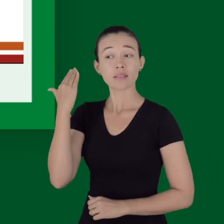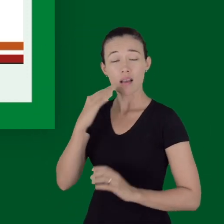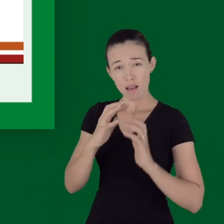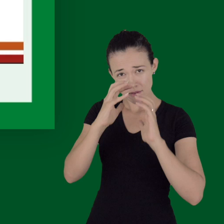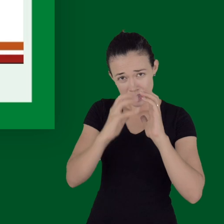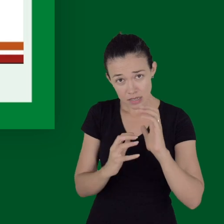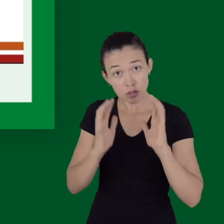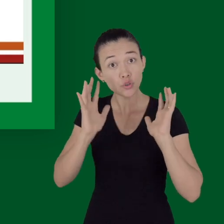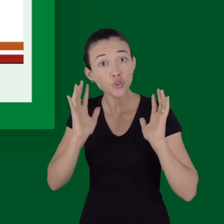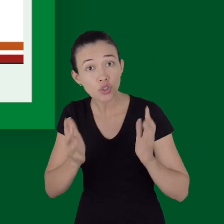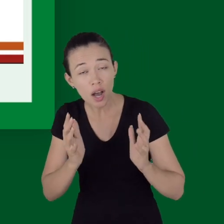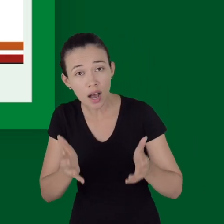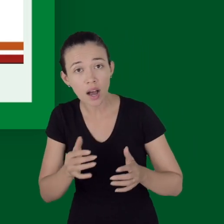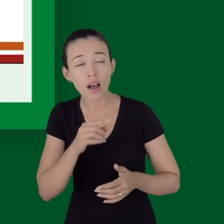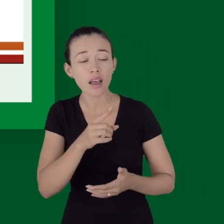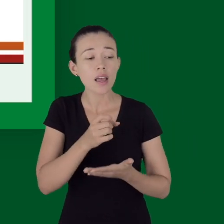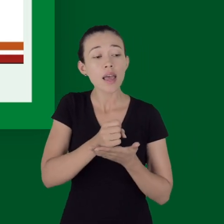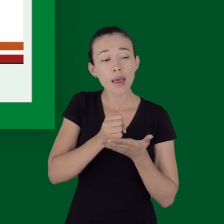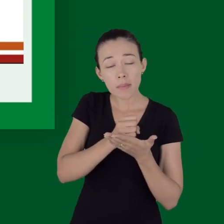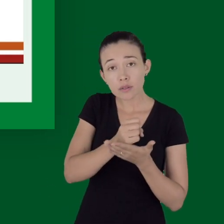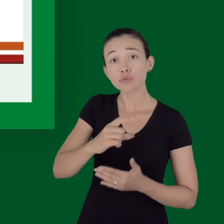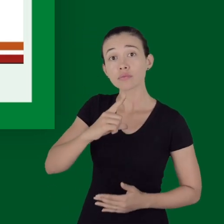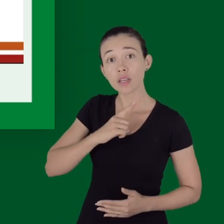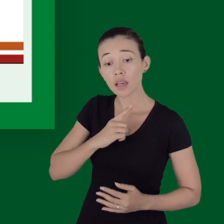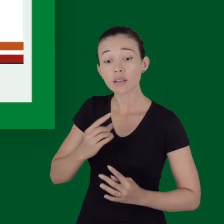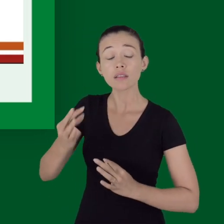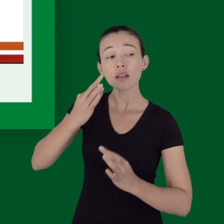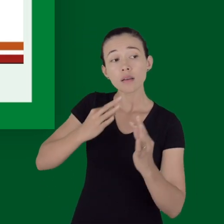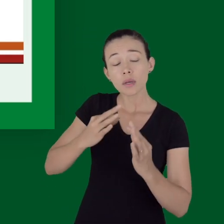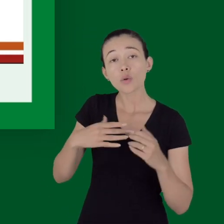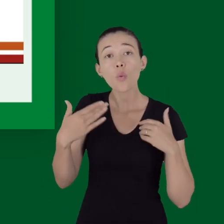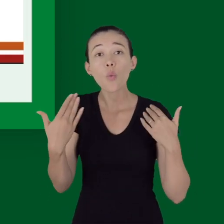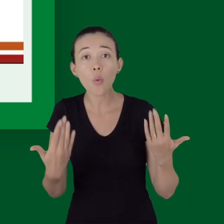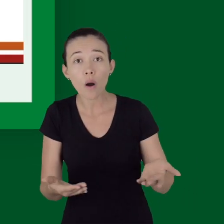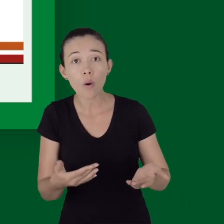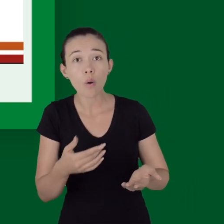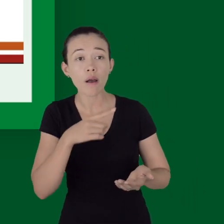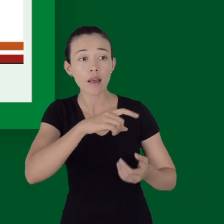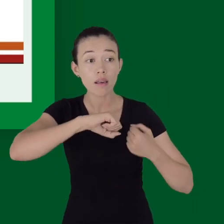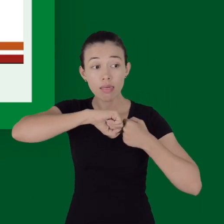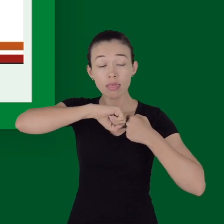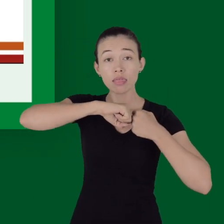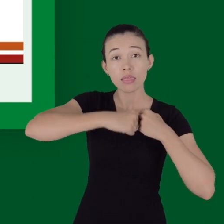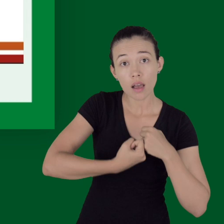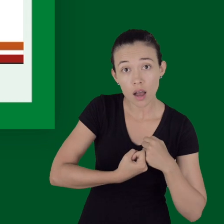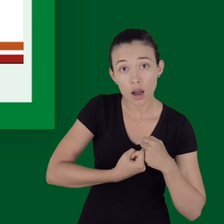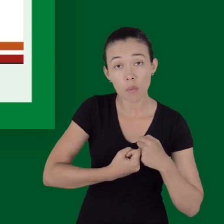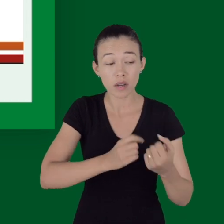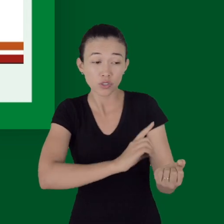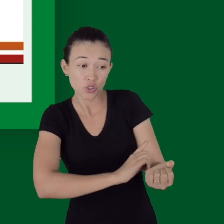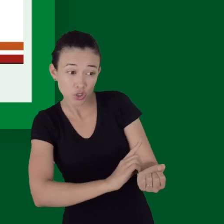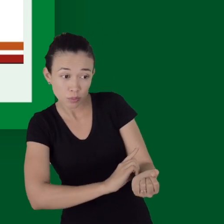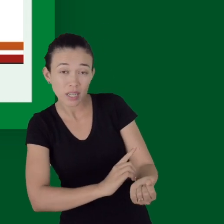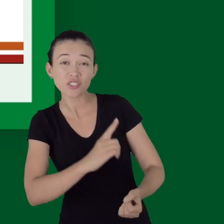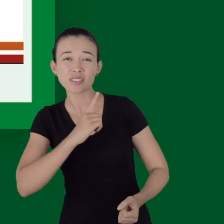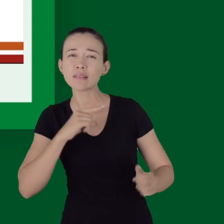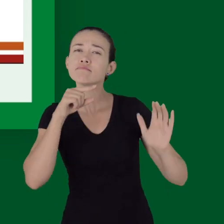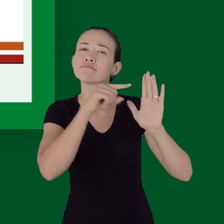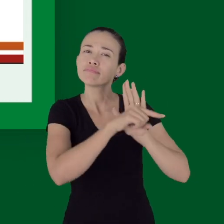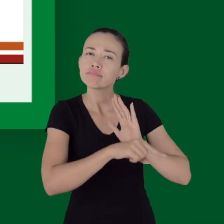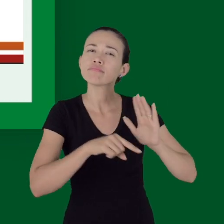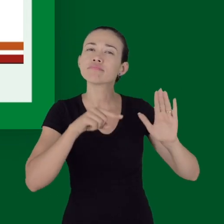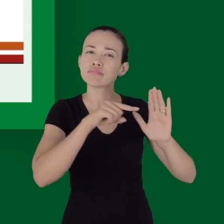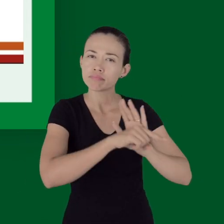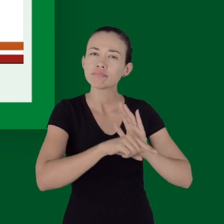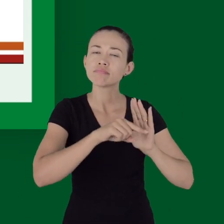AVC? Faz algum tratamento? Usa alguma medicação? Trauma, intoxicação exógena? Está em jejum? É diabético? São perguntas importantes para